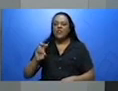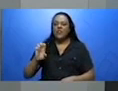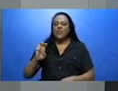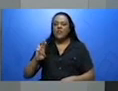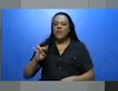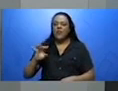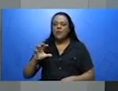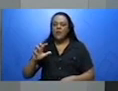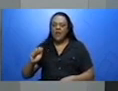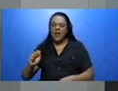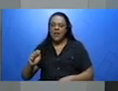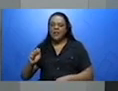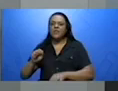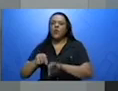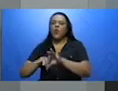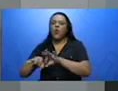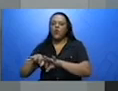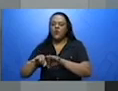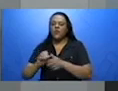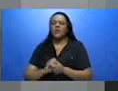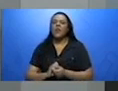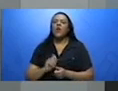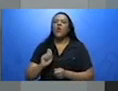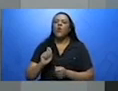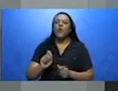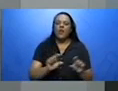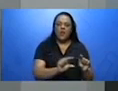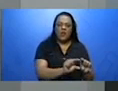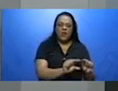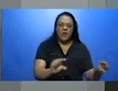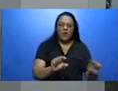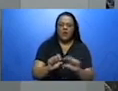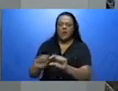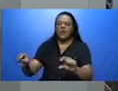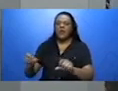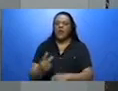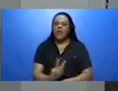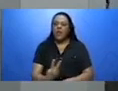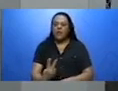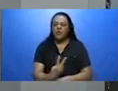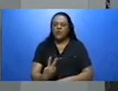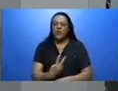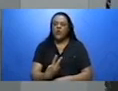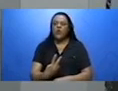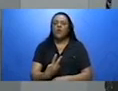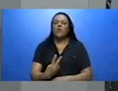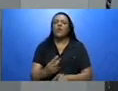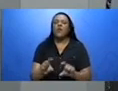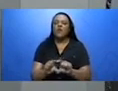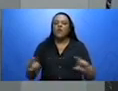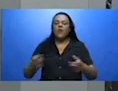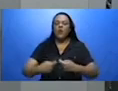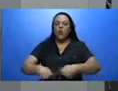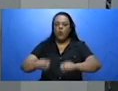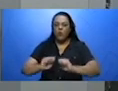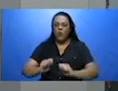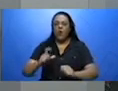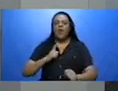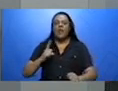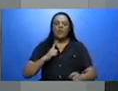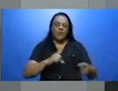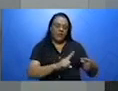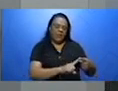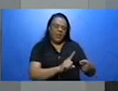elas vão encaixar num período composto. Tem o período simples, que eu possuo apenas um verbo.